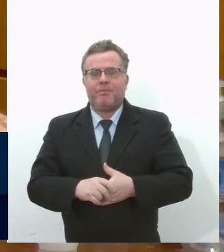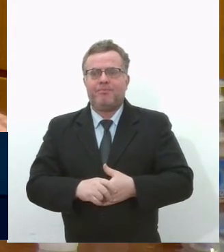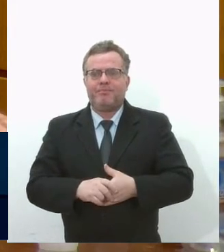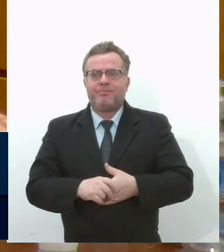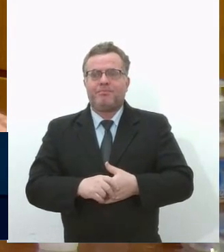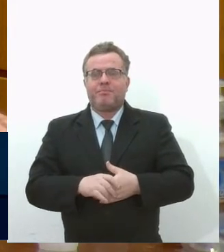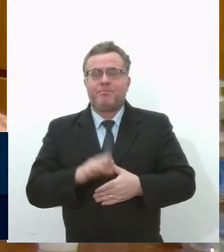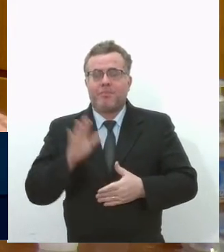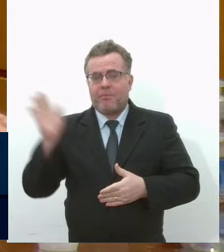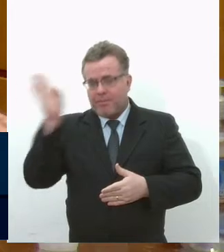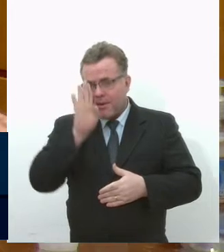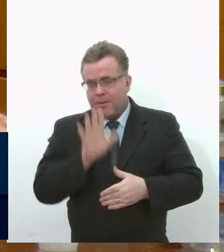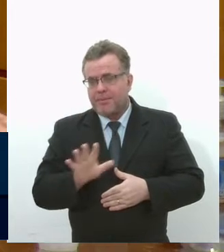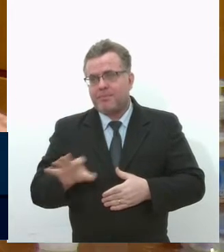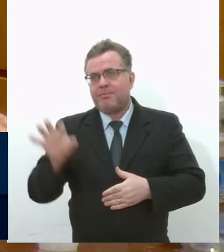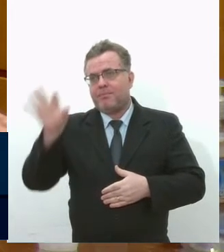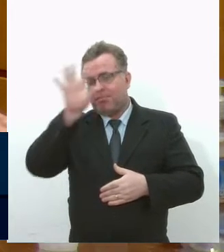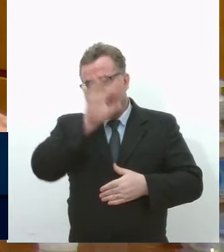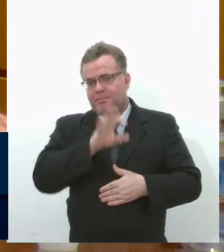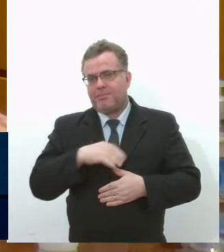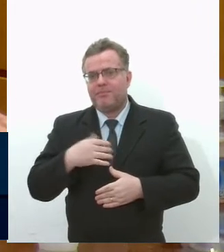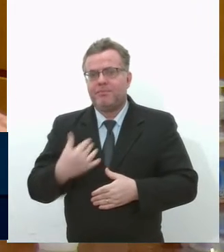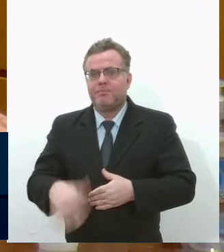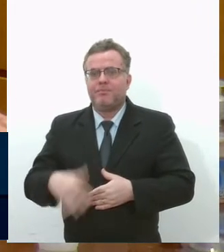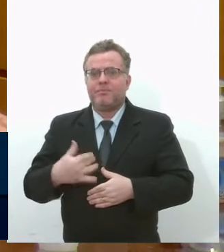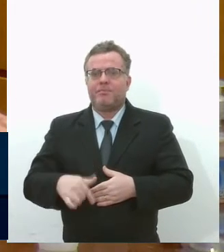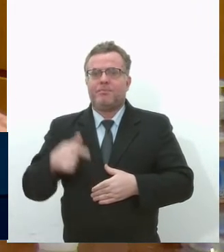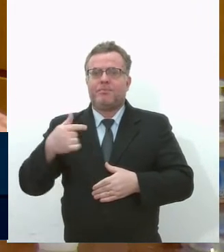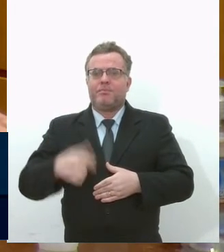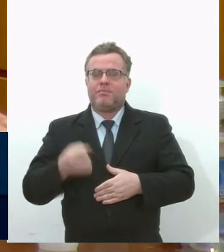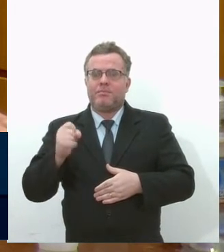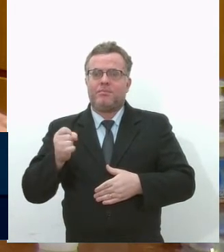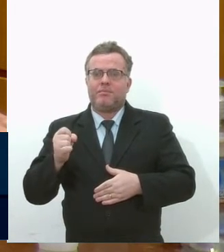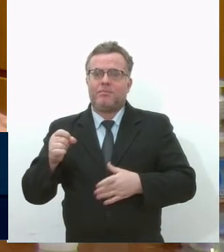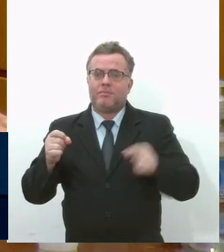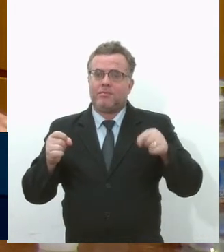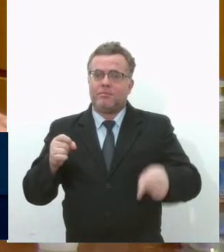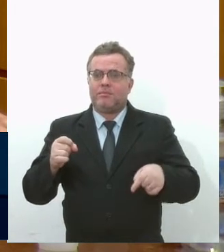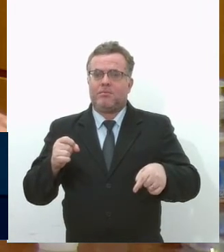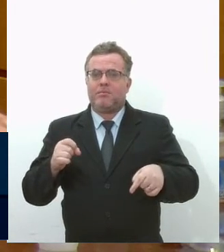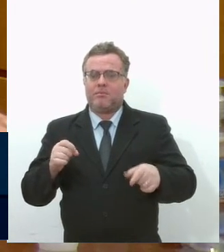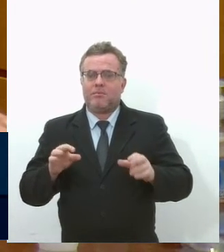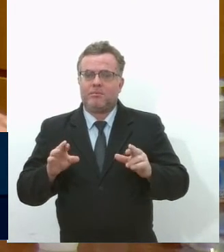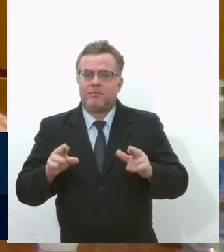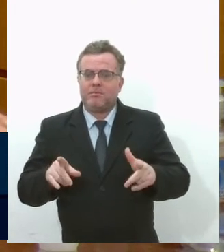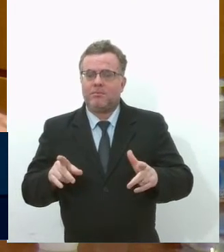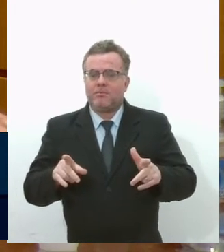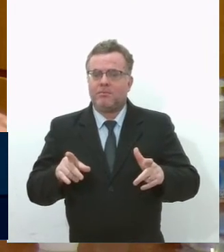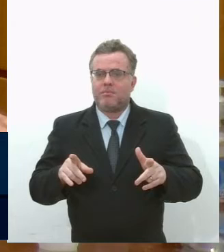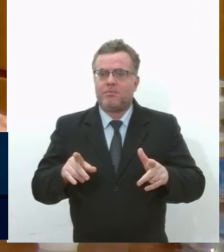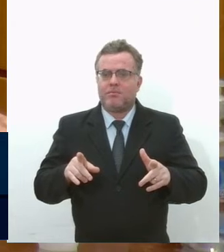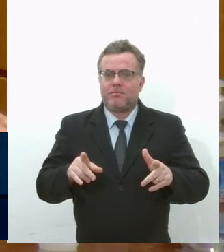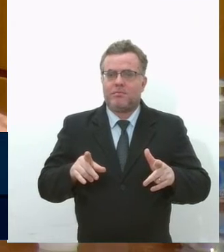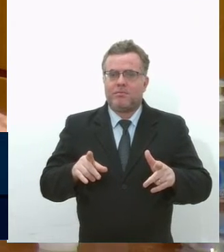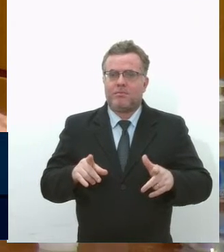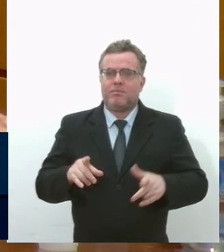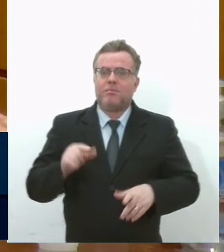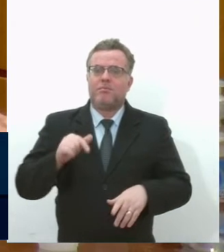Brasil. A de Sergipe tem uma coisa interessante. Toda vez que há empate,